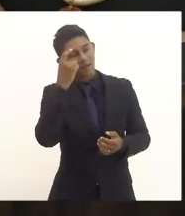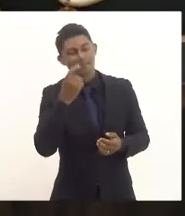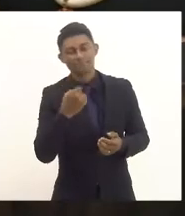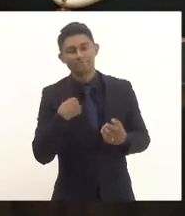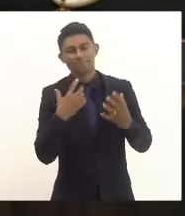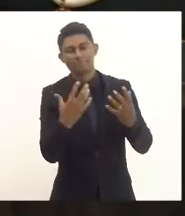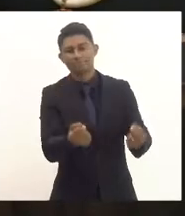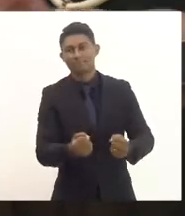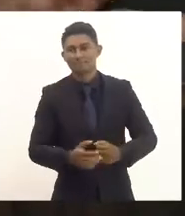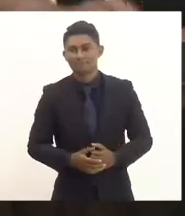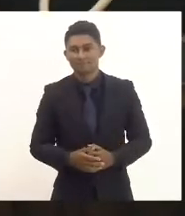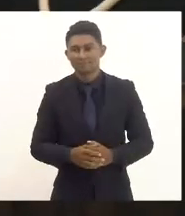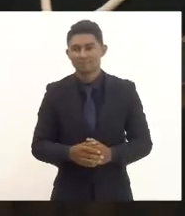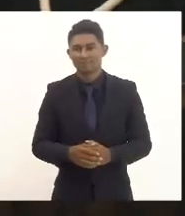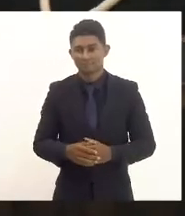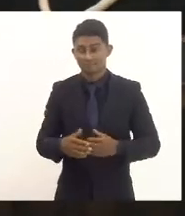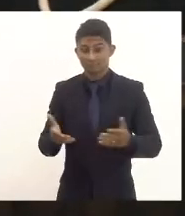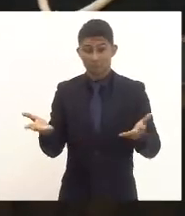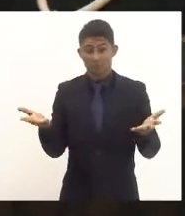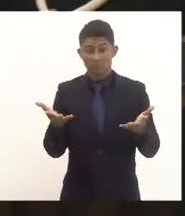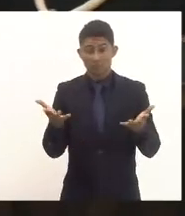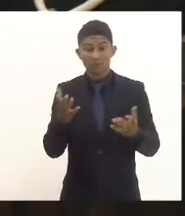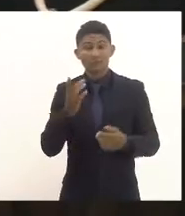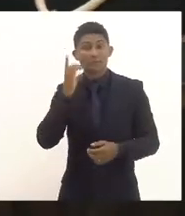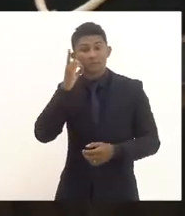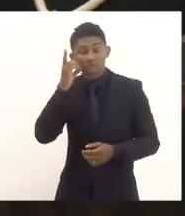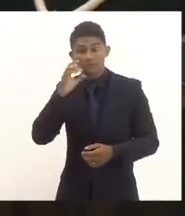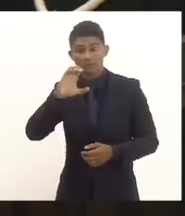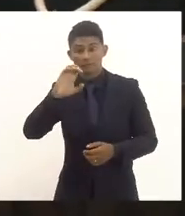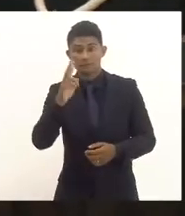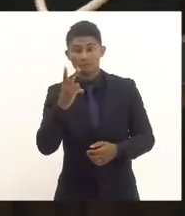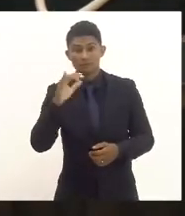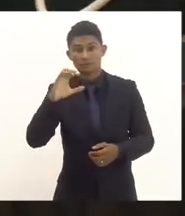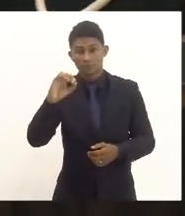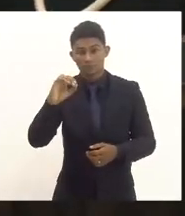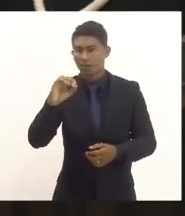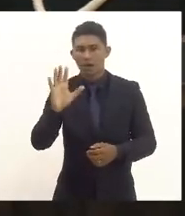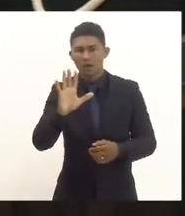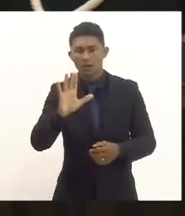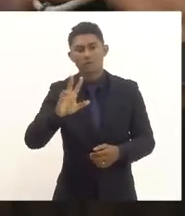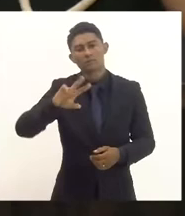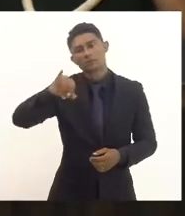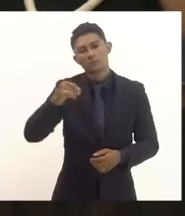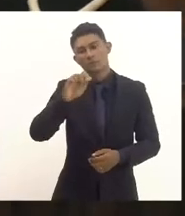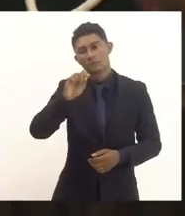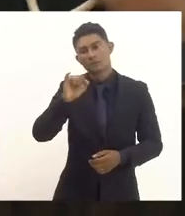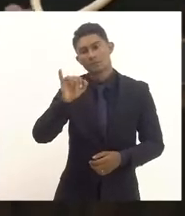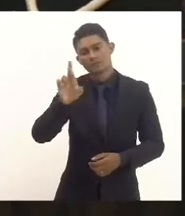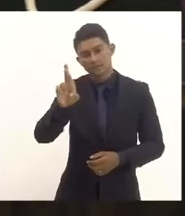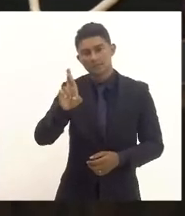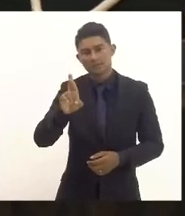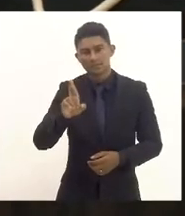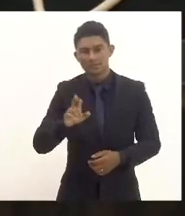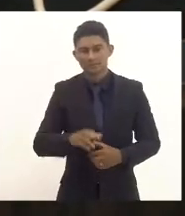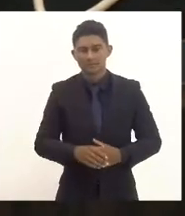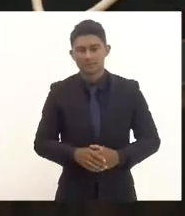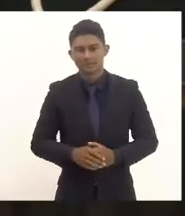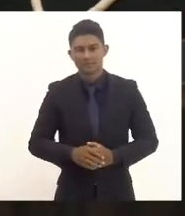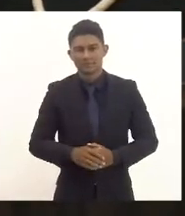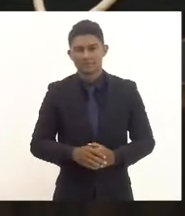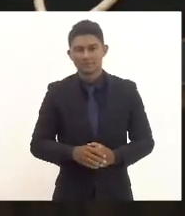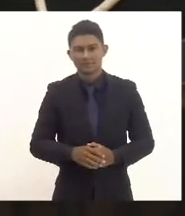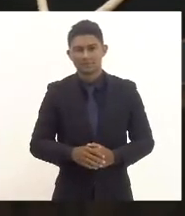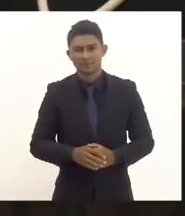e hoje o deputado Chico Chico Machado eu não vou ligar para sair né Marco